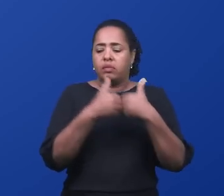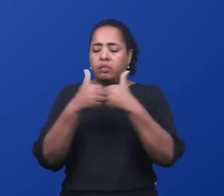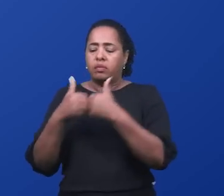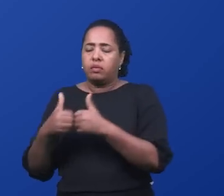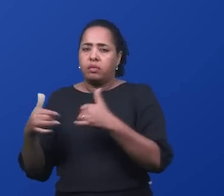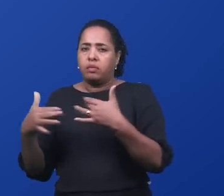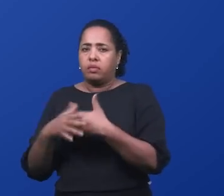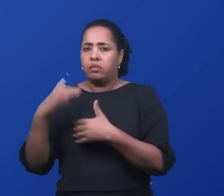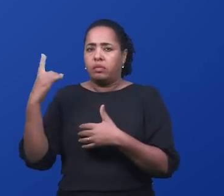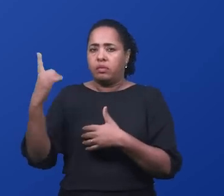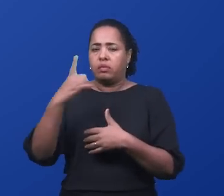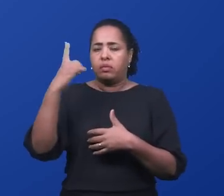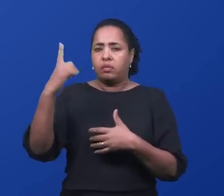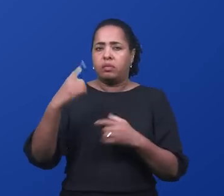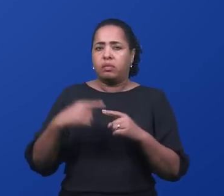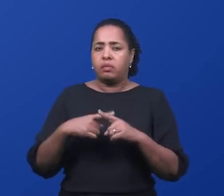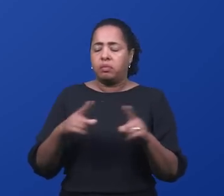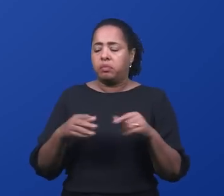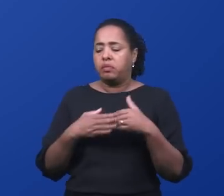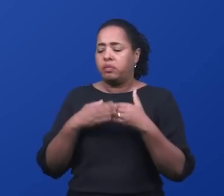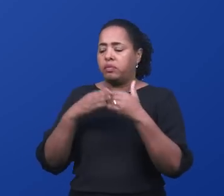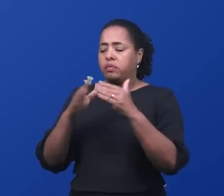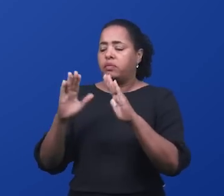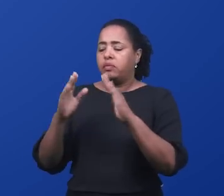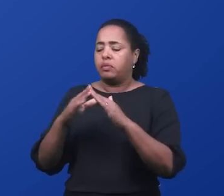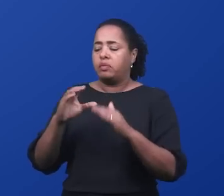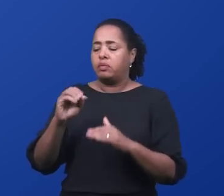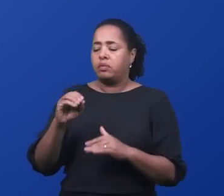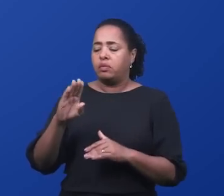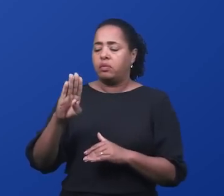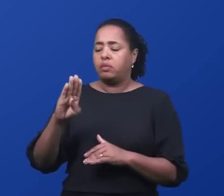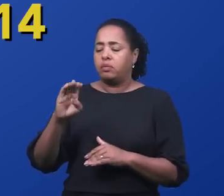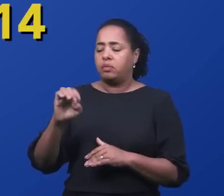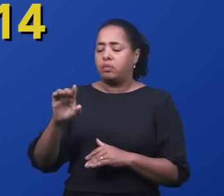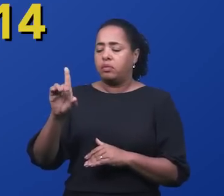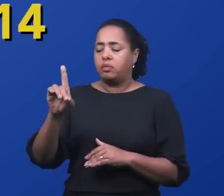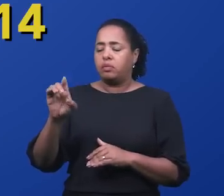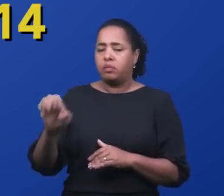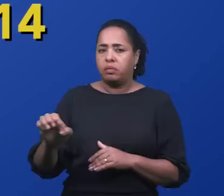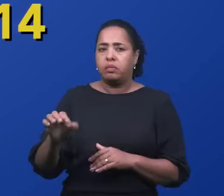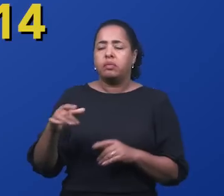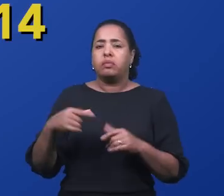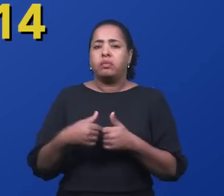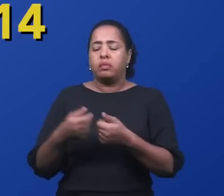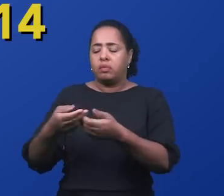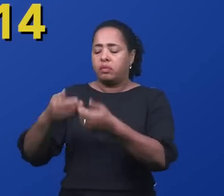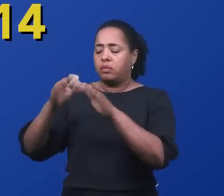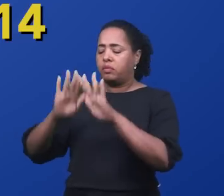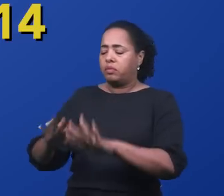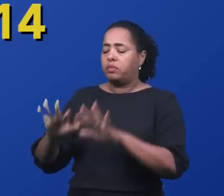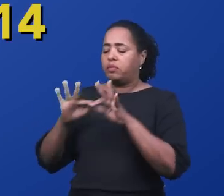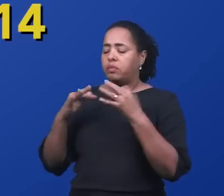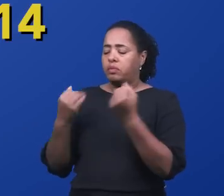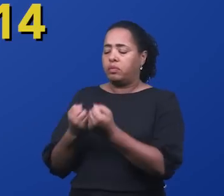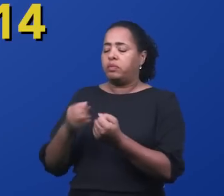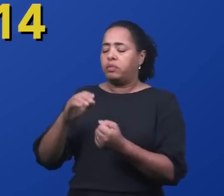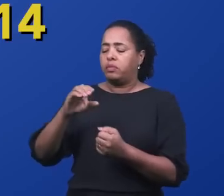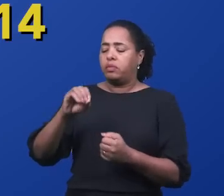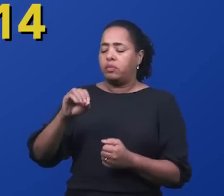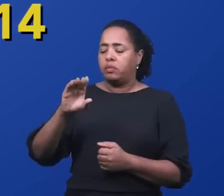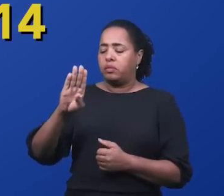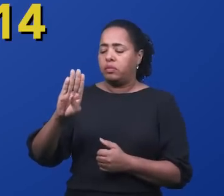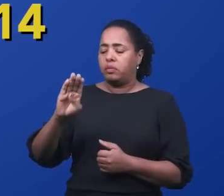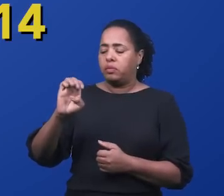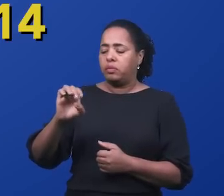Davi, porém a fez retirar à casa de Obed-Edom, o geteu. Assim ficou a arca de Deus com a família de